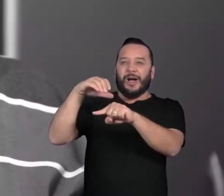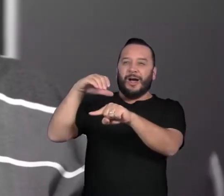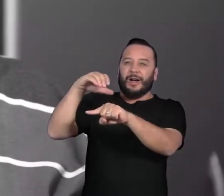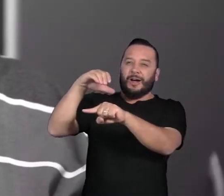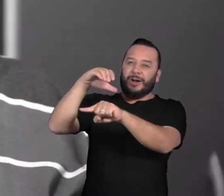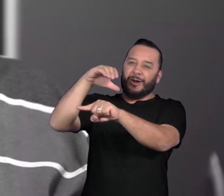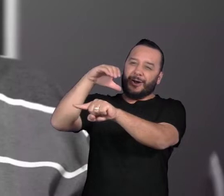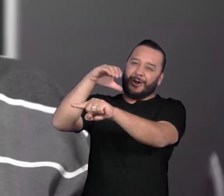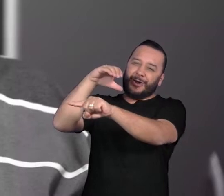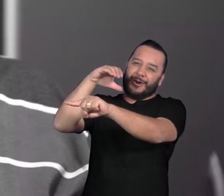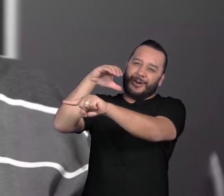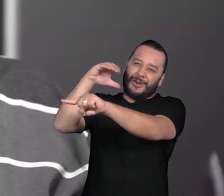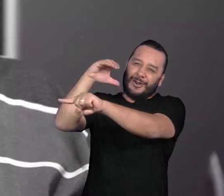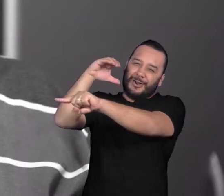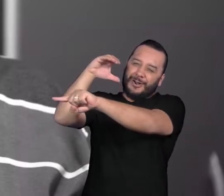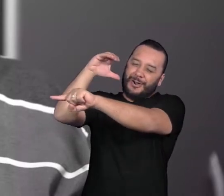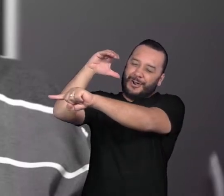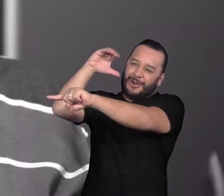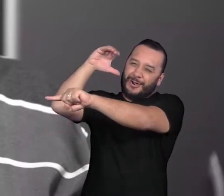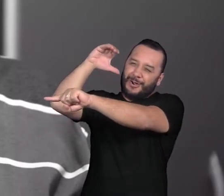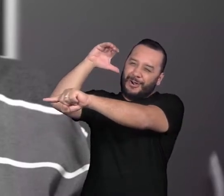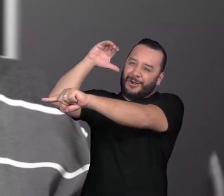Gol!